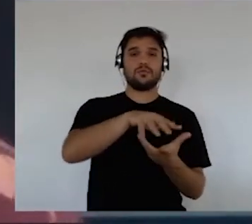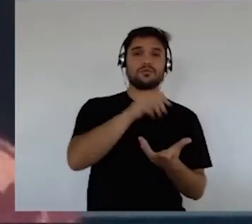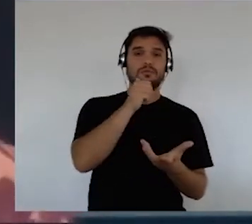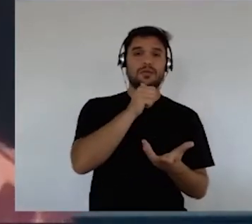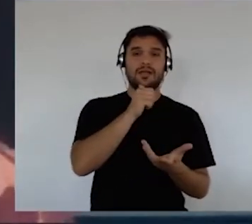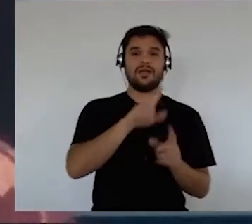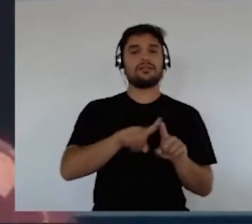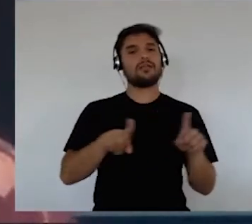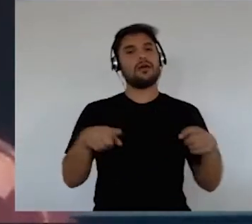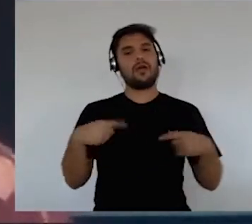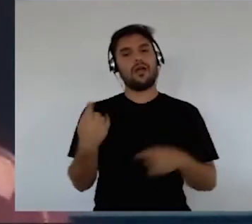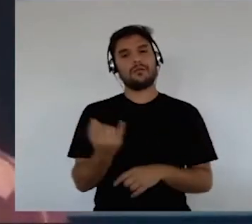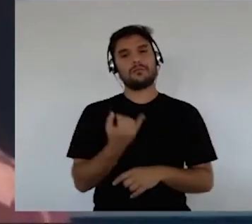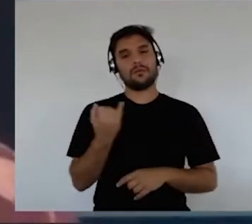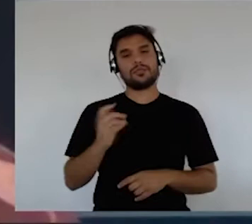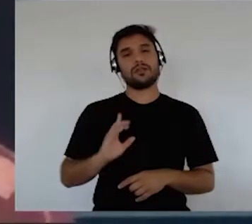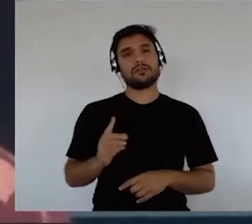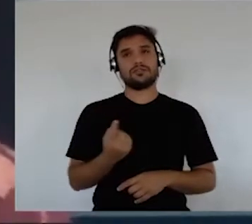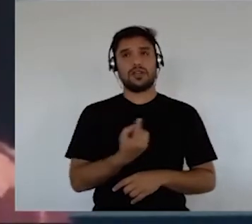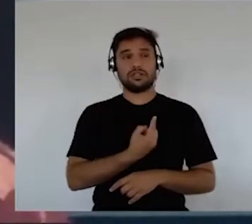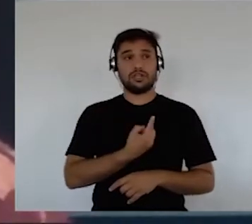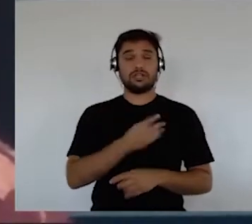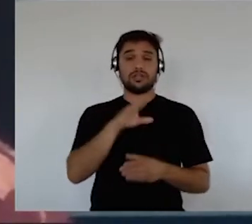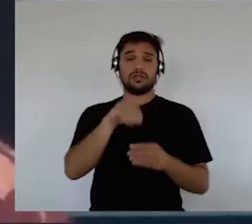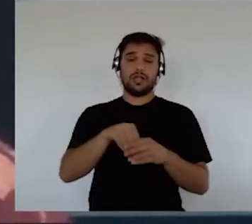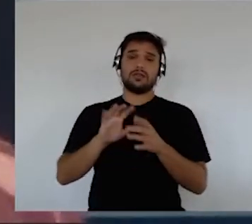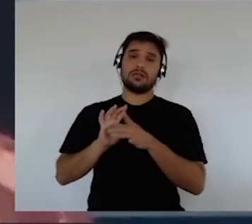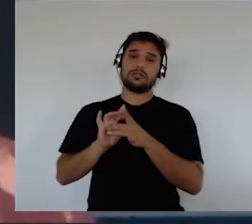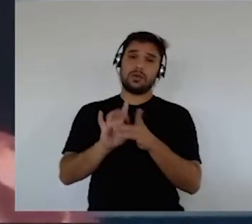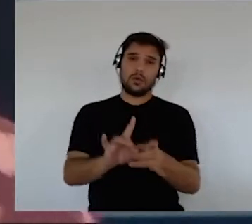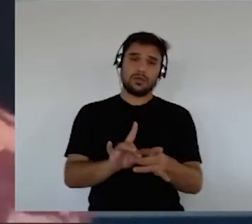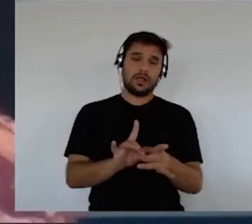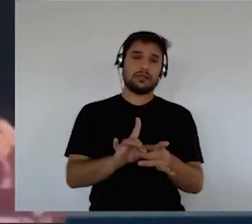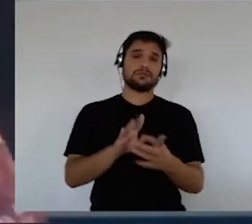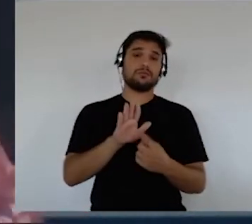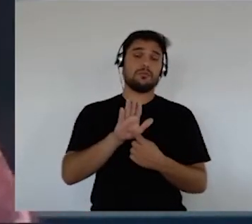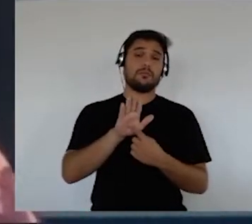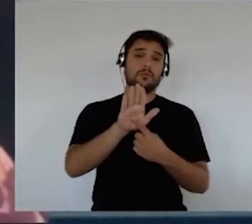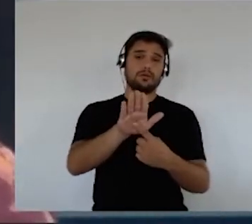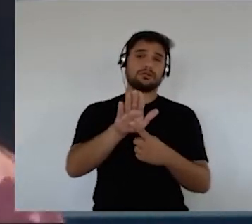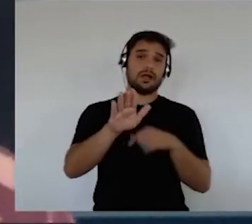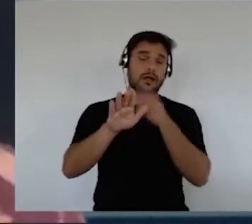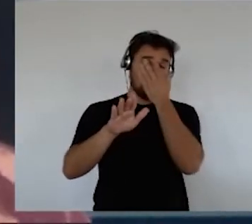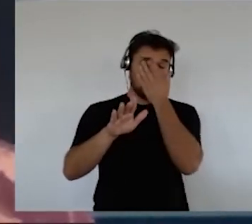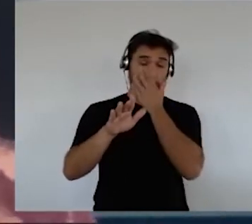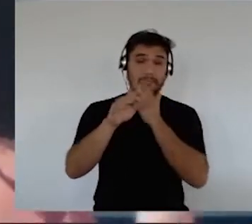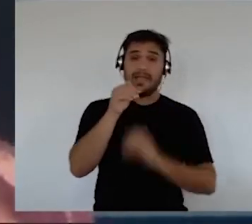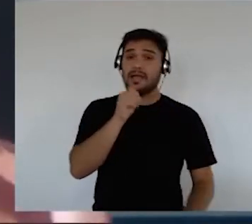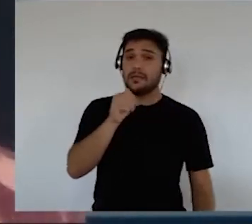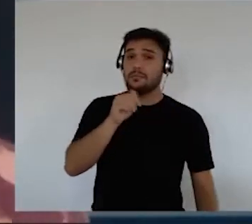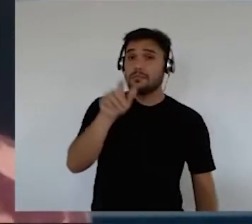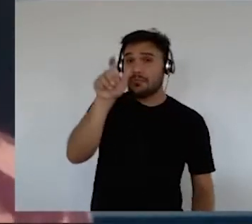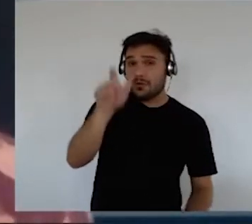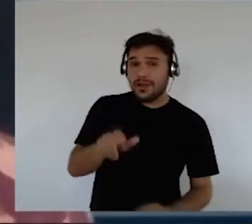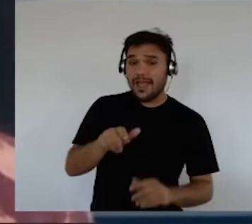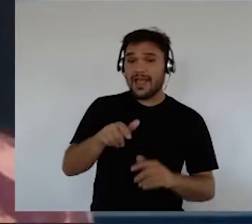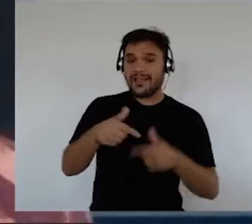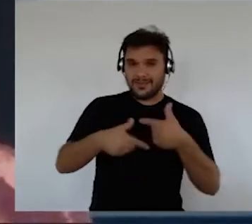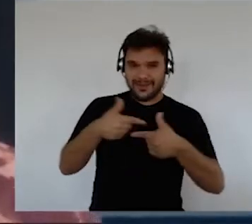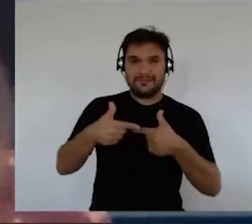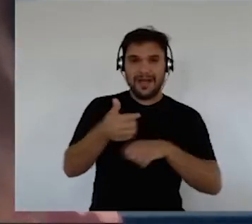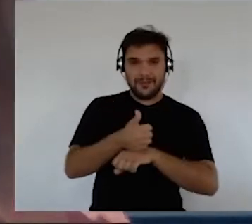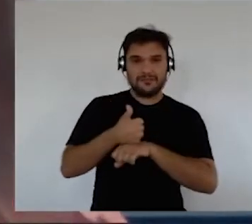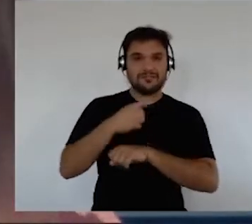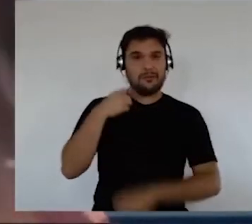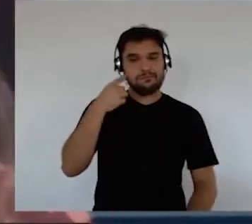E é importante, então, dentro desse contexto, a gente marcar que a mulher, no exercício da advocacia,